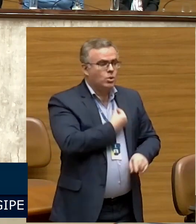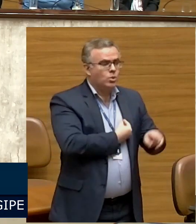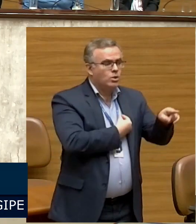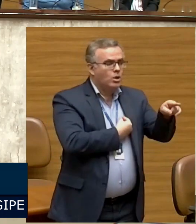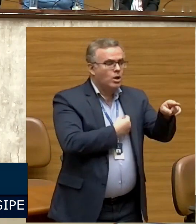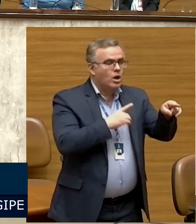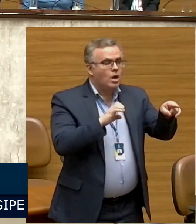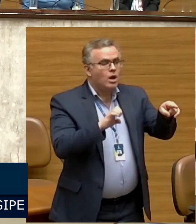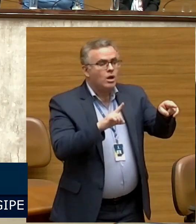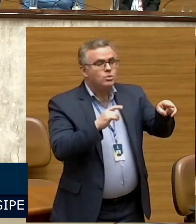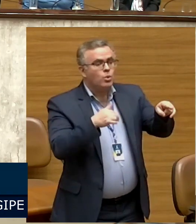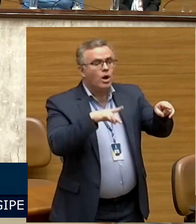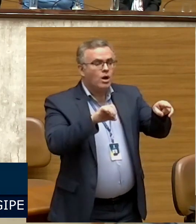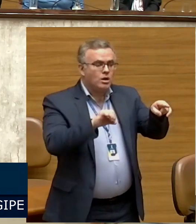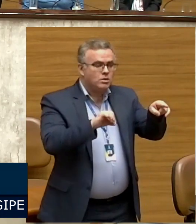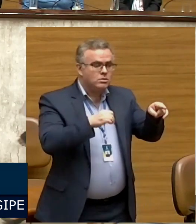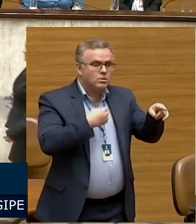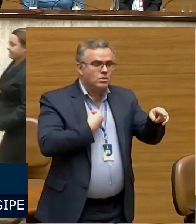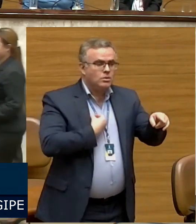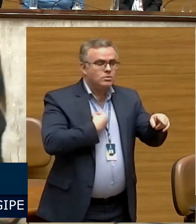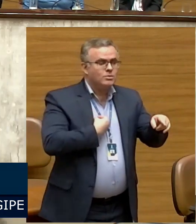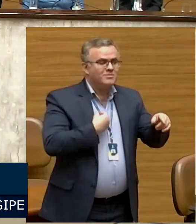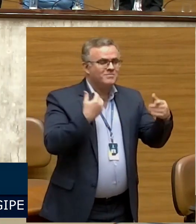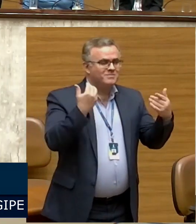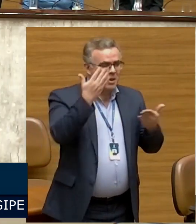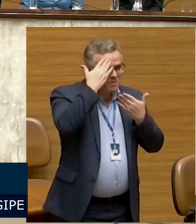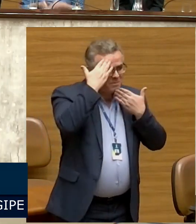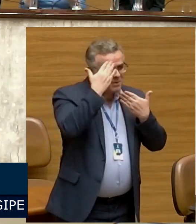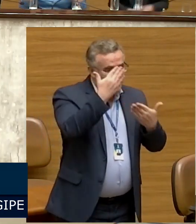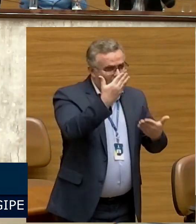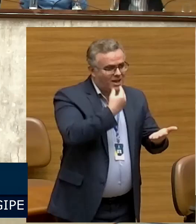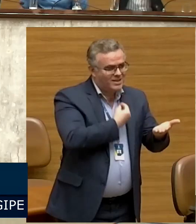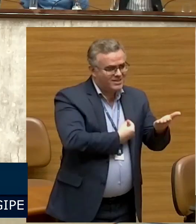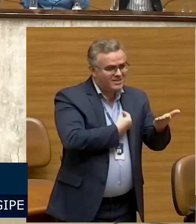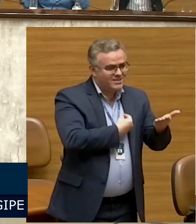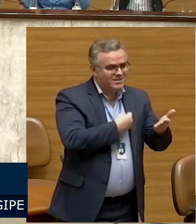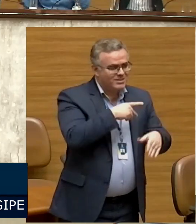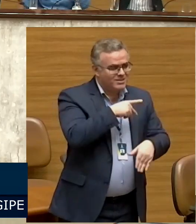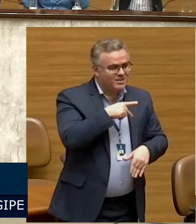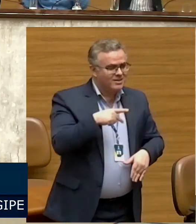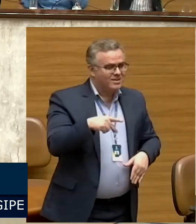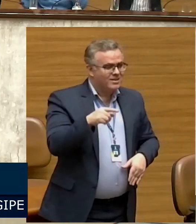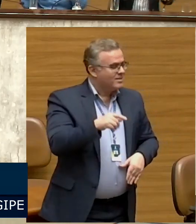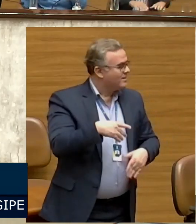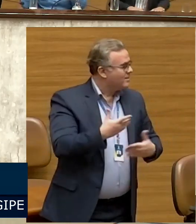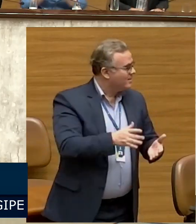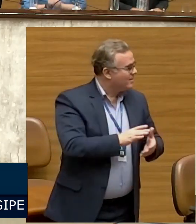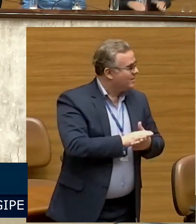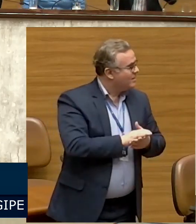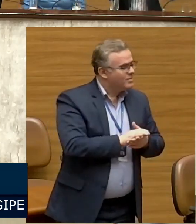aqui. Muito obrigada, Eduardo, também, que é o presidente daqui.